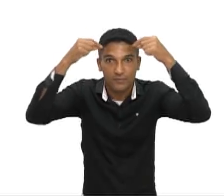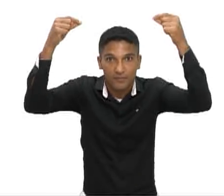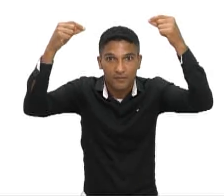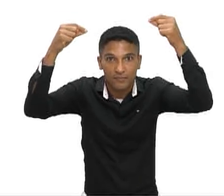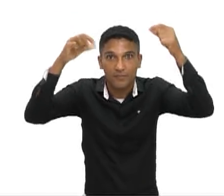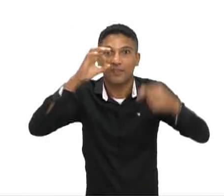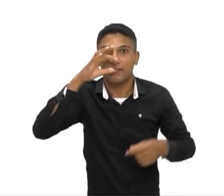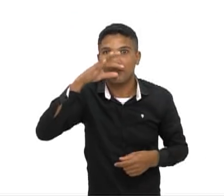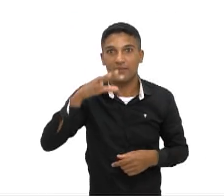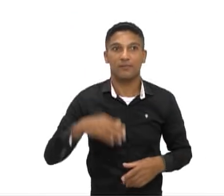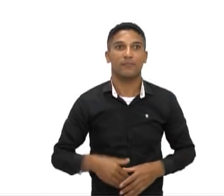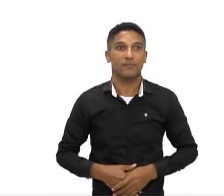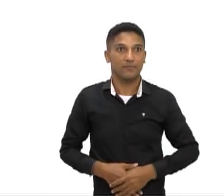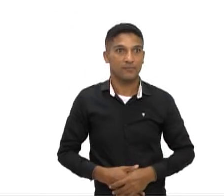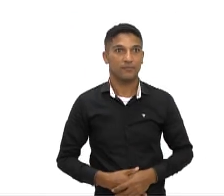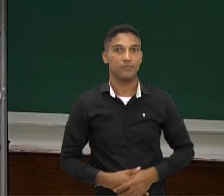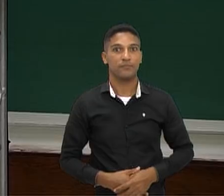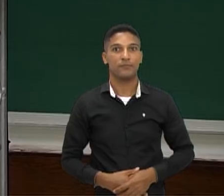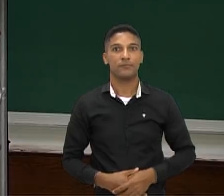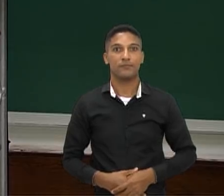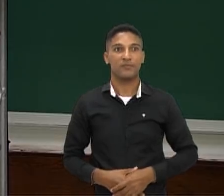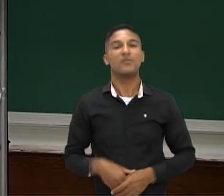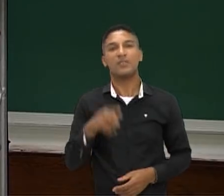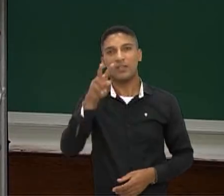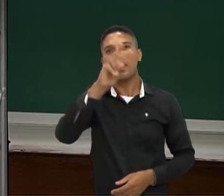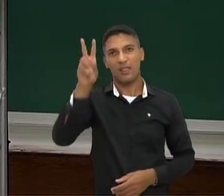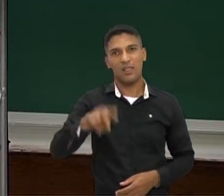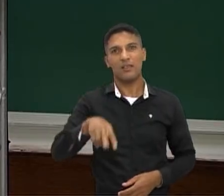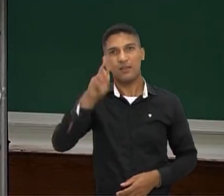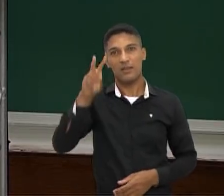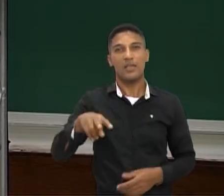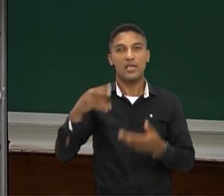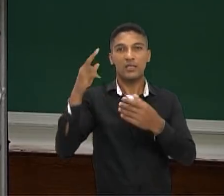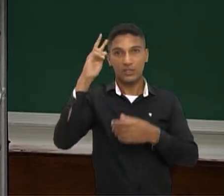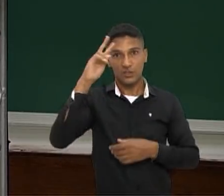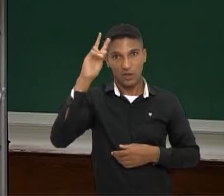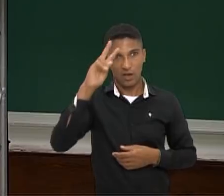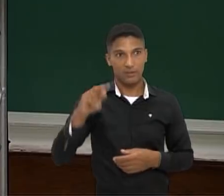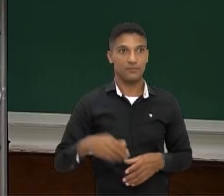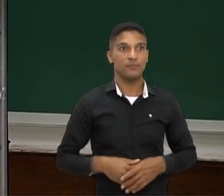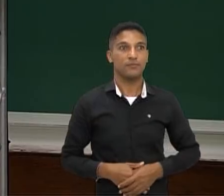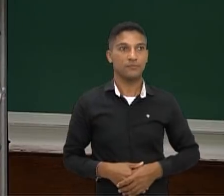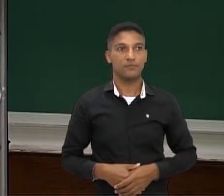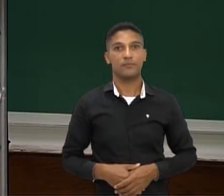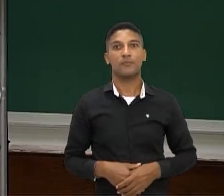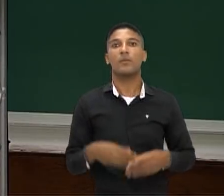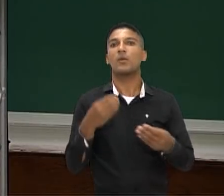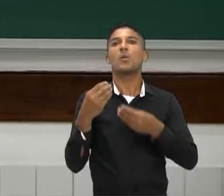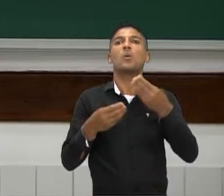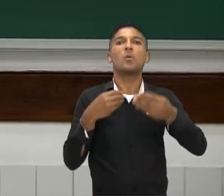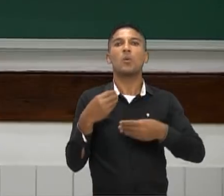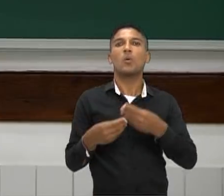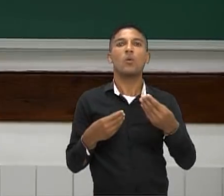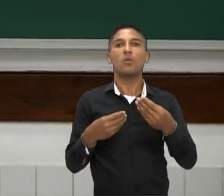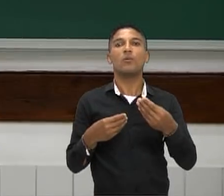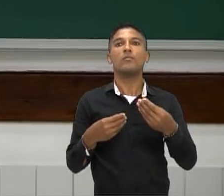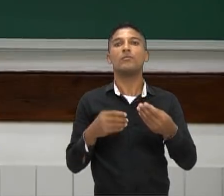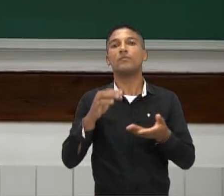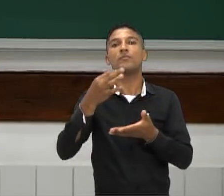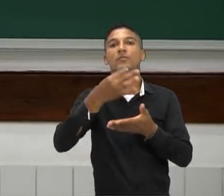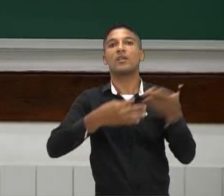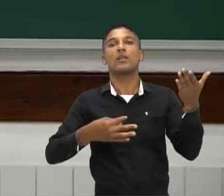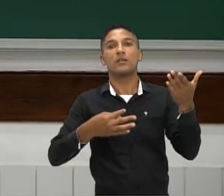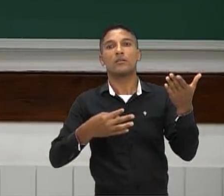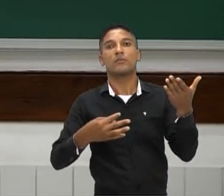e cospem fogo. E aí, pessoal? Como que ficou a intertextualidade presente nesse